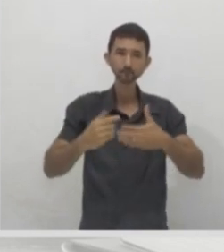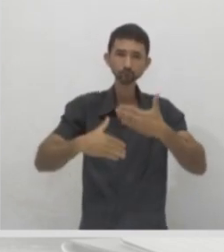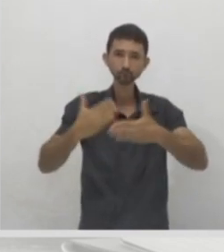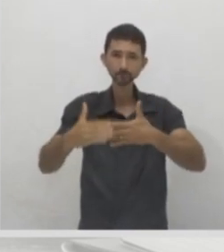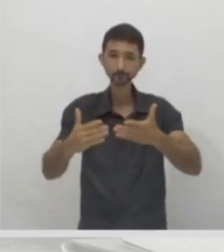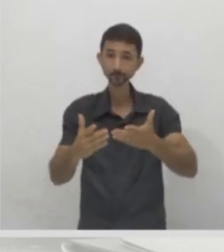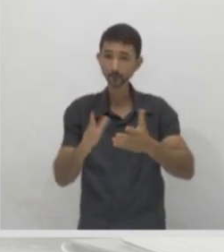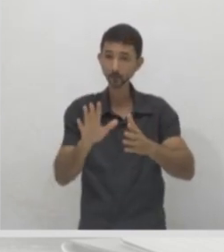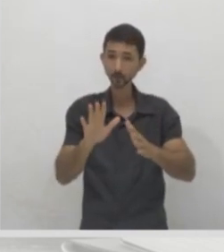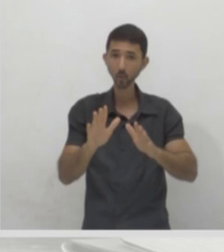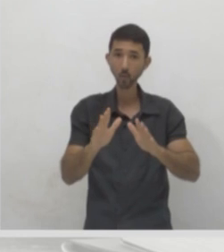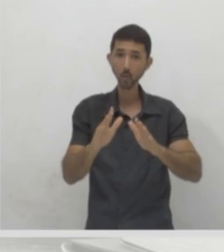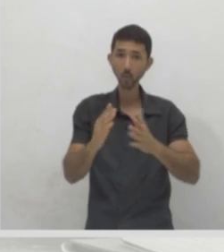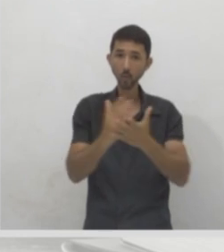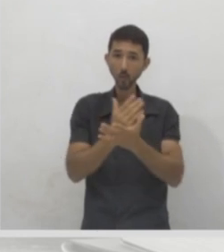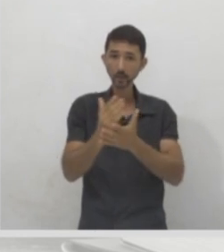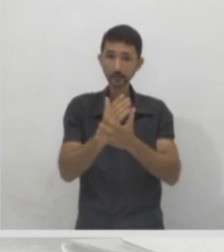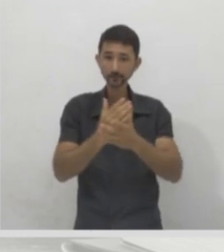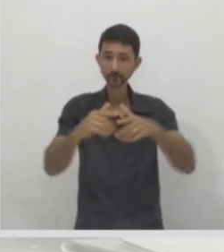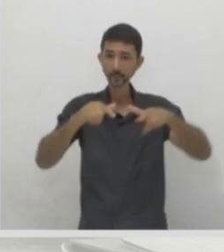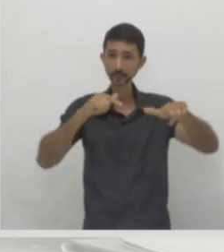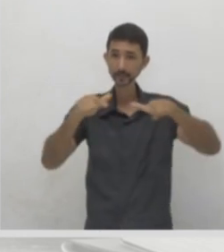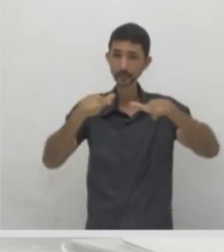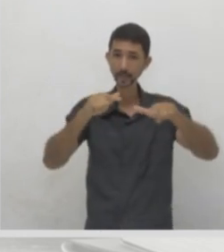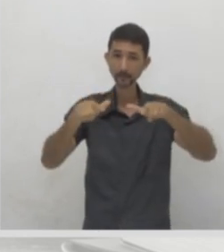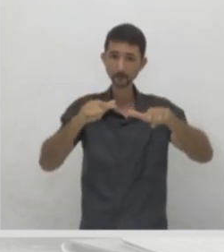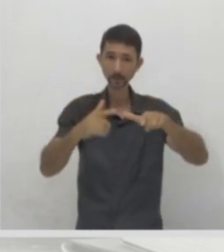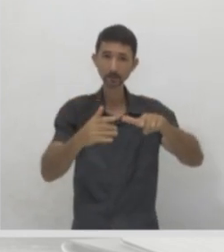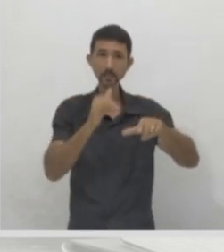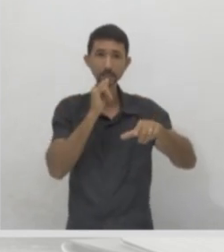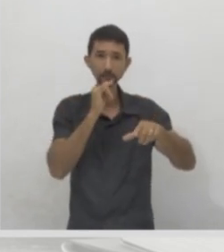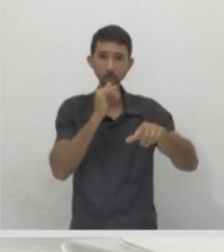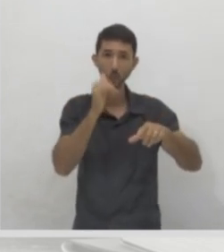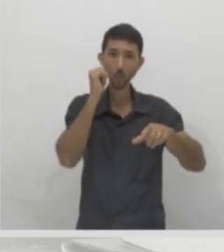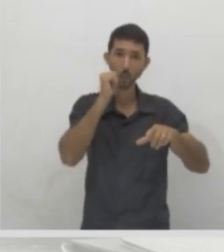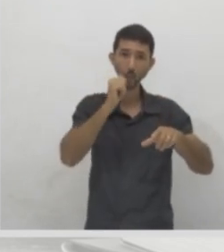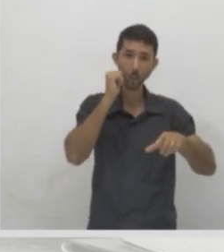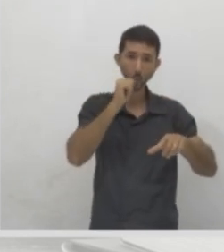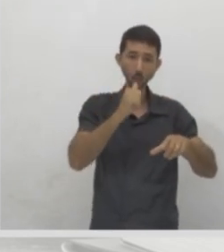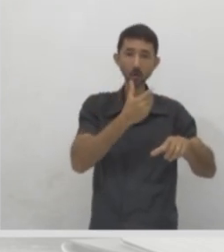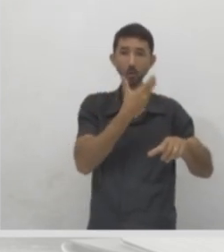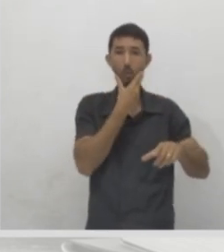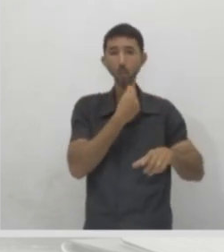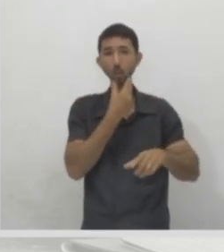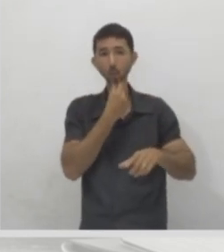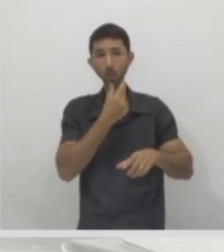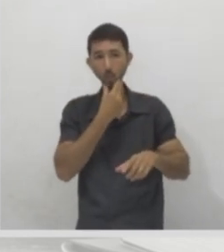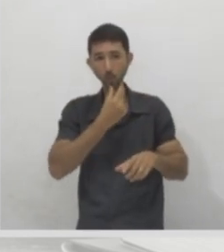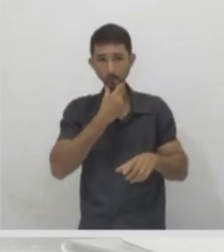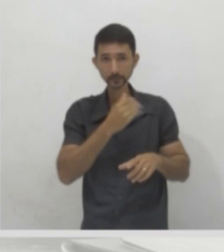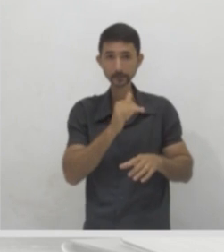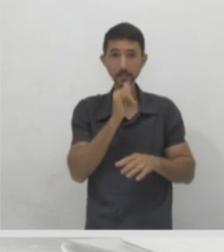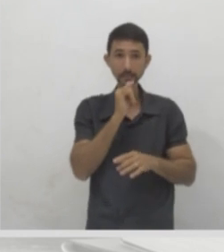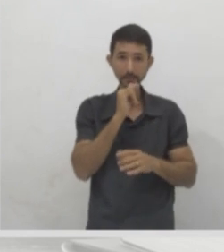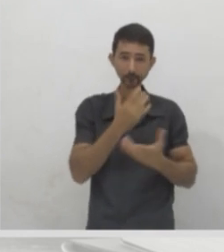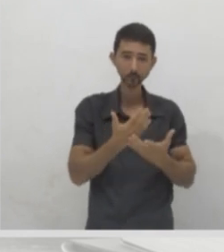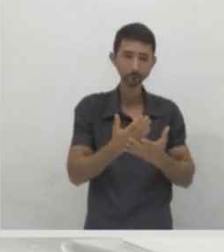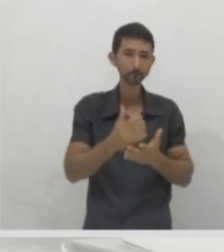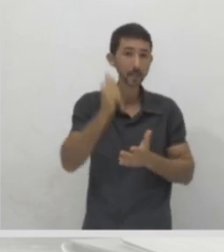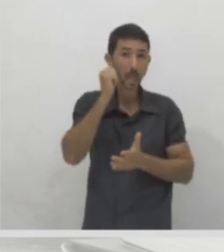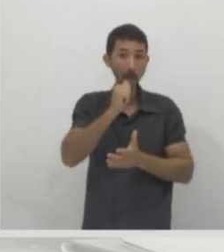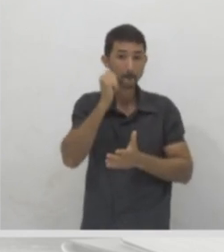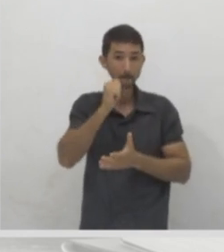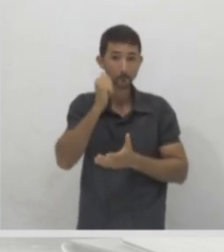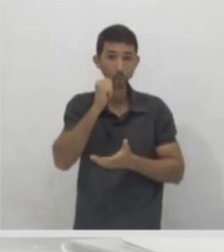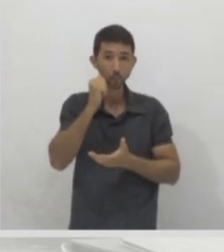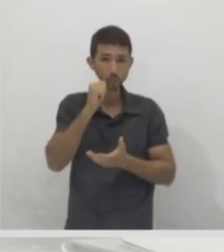uma certa divisão do trabalho por sexo, né? Nesse período aí, as mulheres, a partir